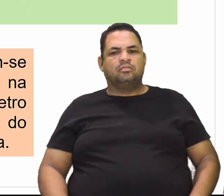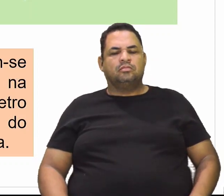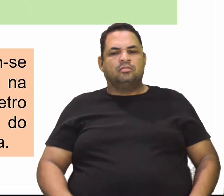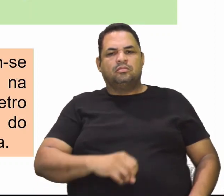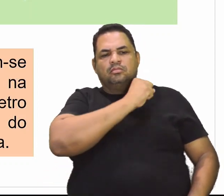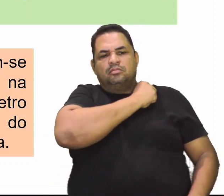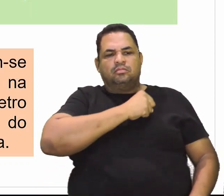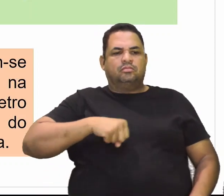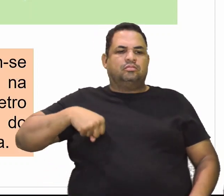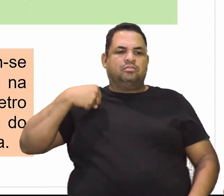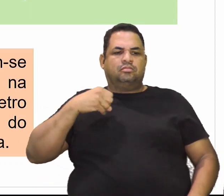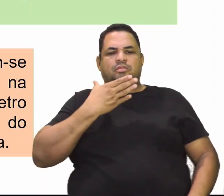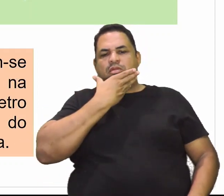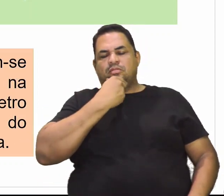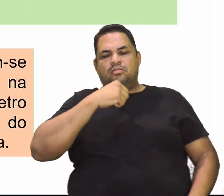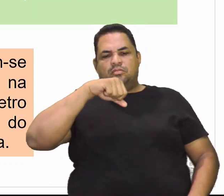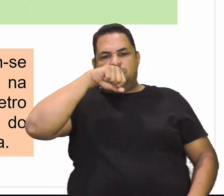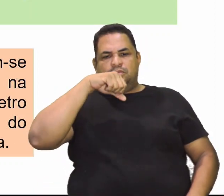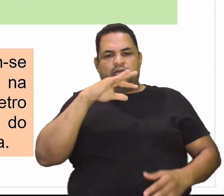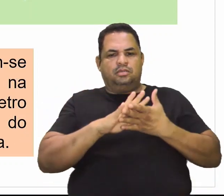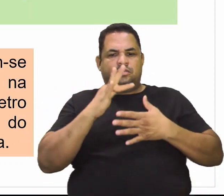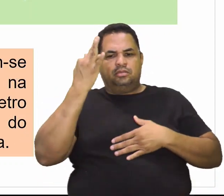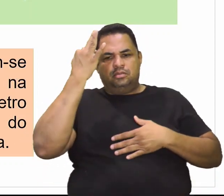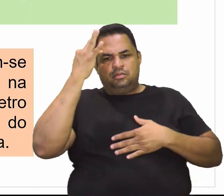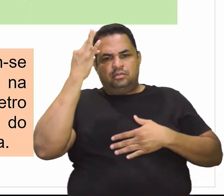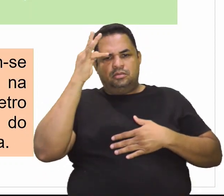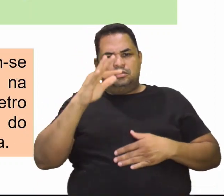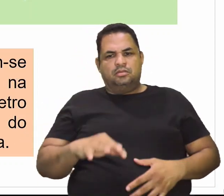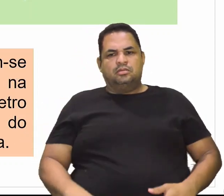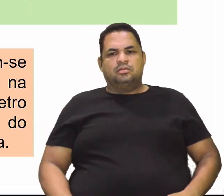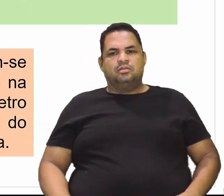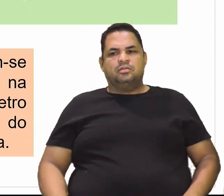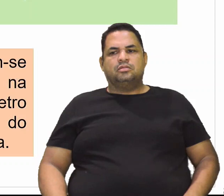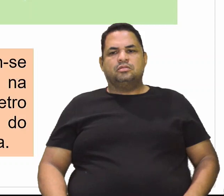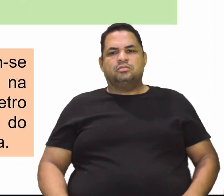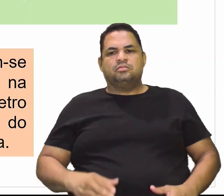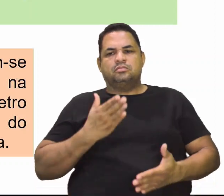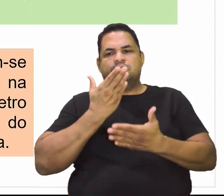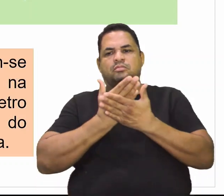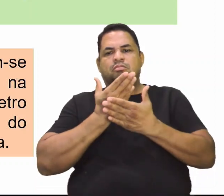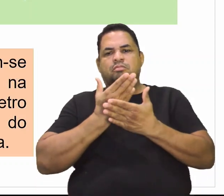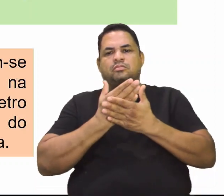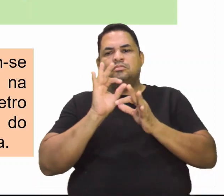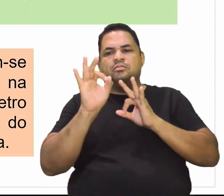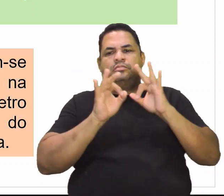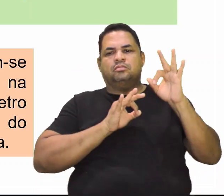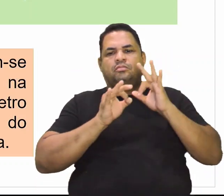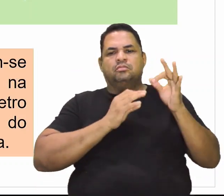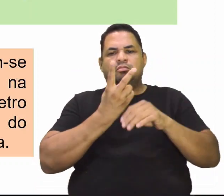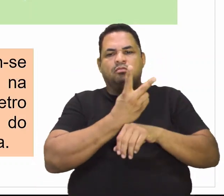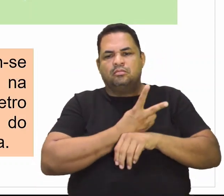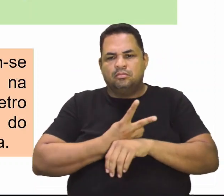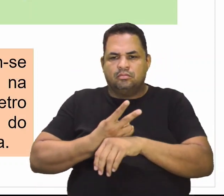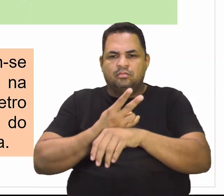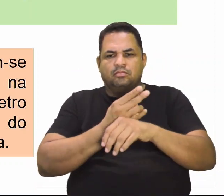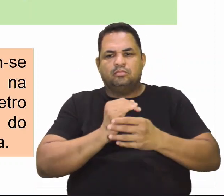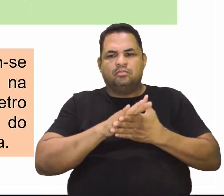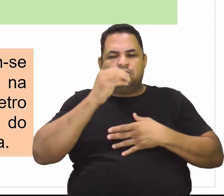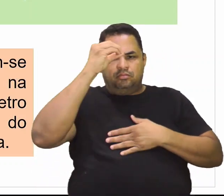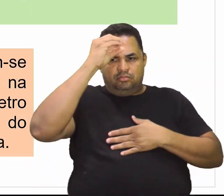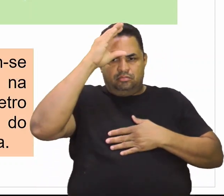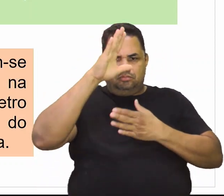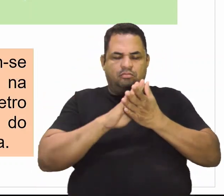conhecido como o pai da filosofia, mesmo não sendo seu precursor. Ele estudou a forma de busca pelo conhecimento